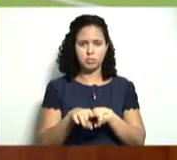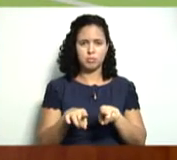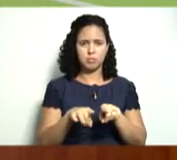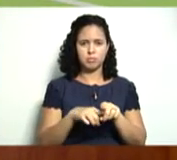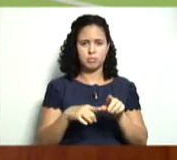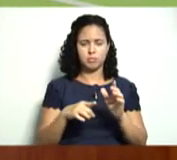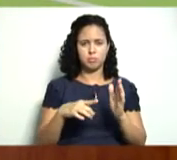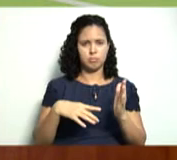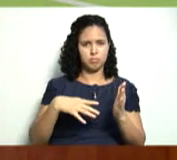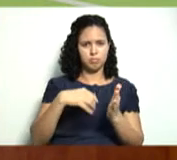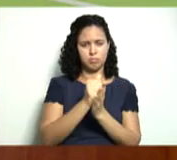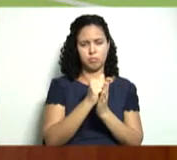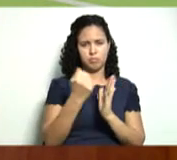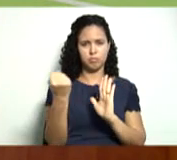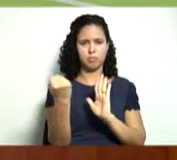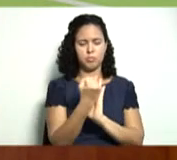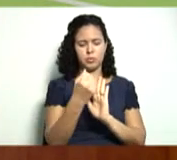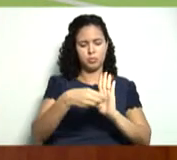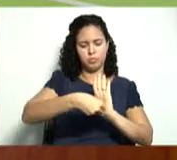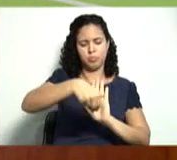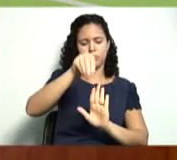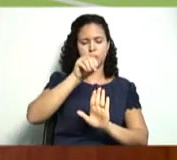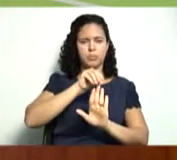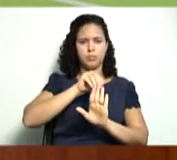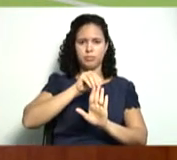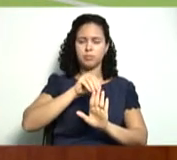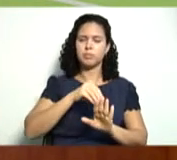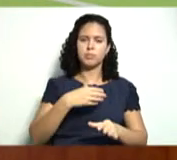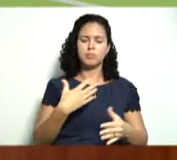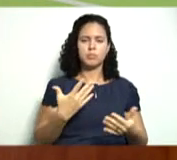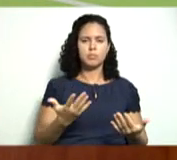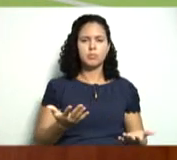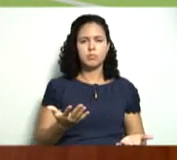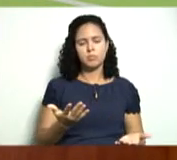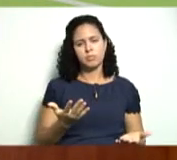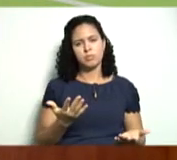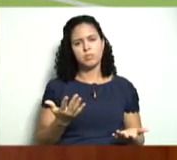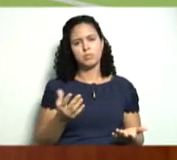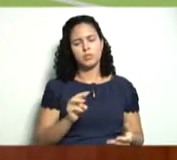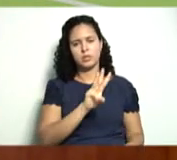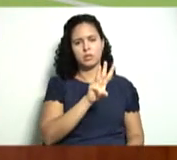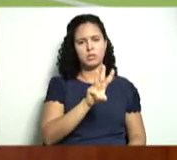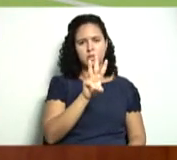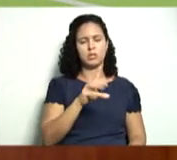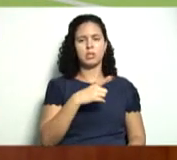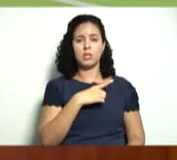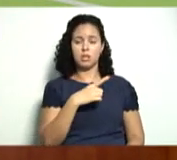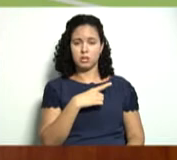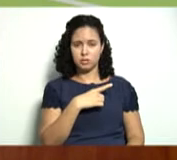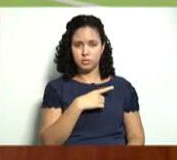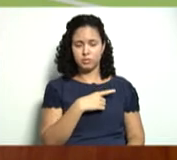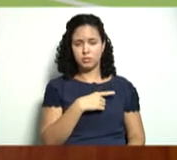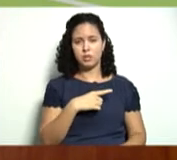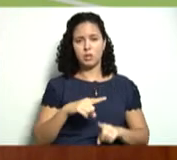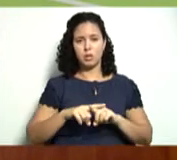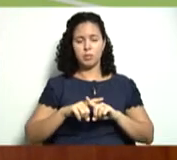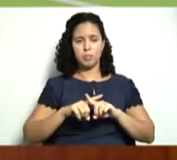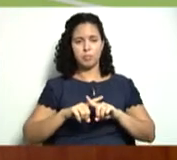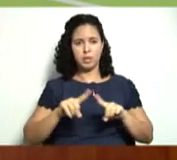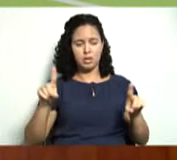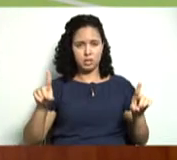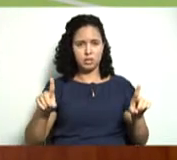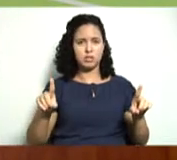editor de texto e editor de texto usada até na programação de sites não é claro que hoje em dia ninguém usa mais o bloco de notas apenas para